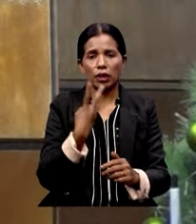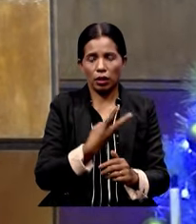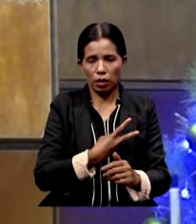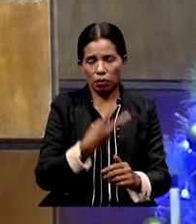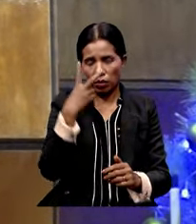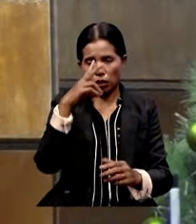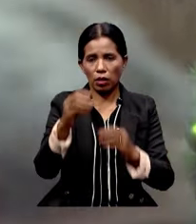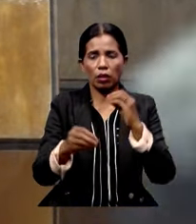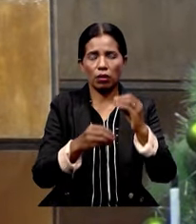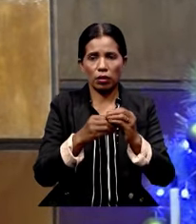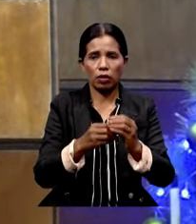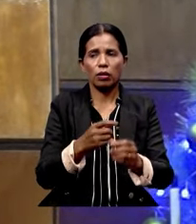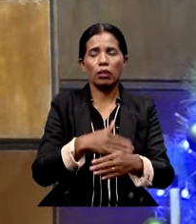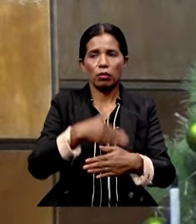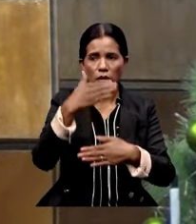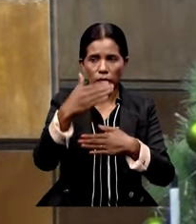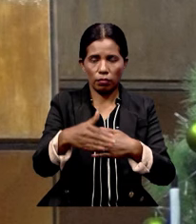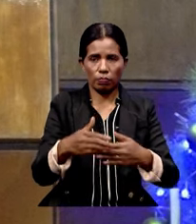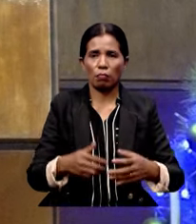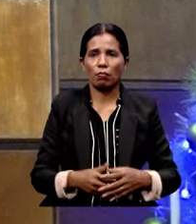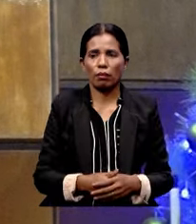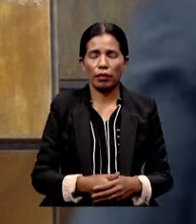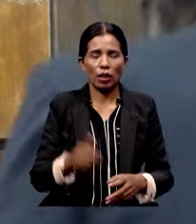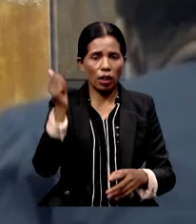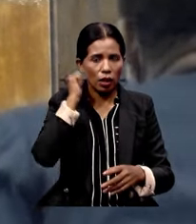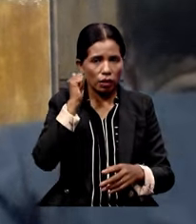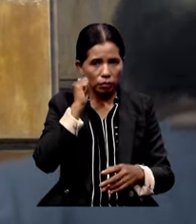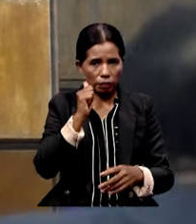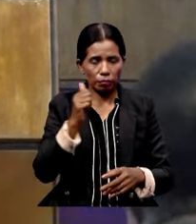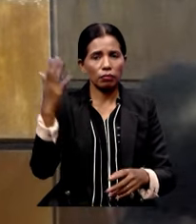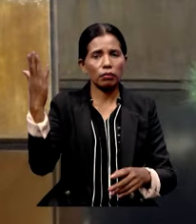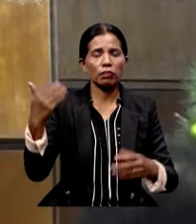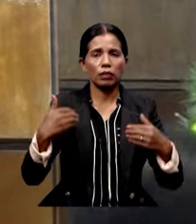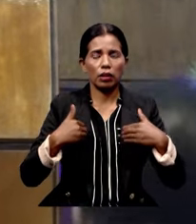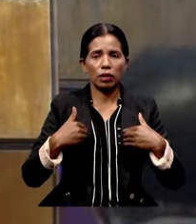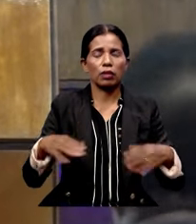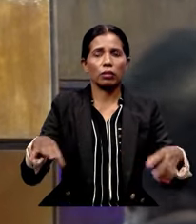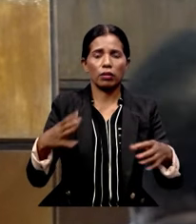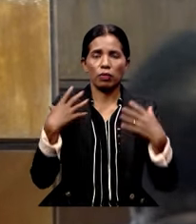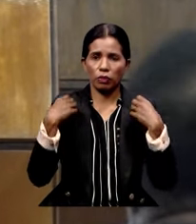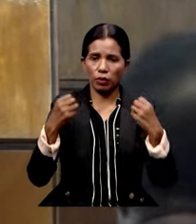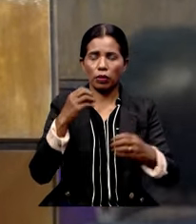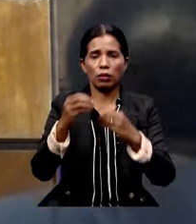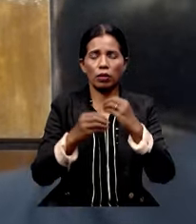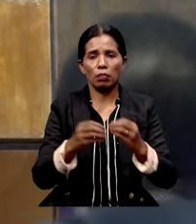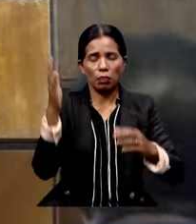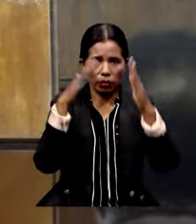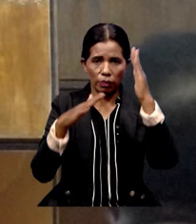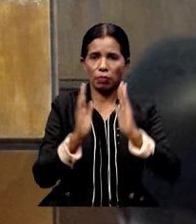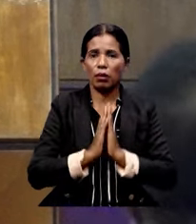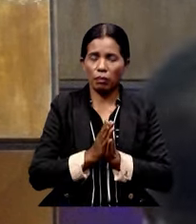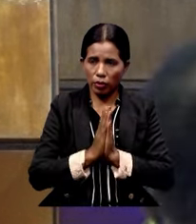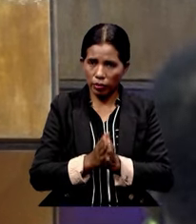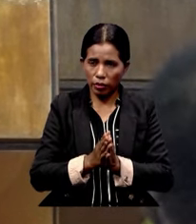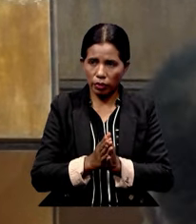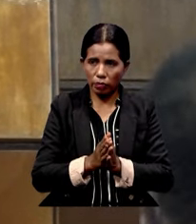acompanha que leu o teu na tua irmã e Ásia, nihamos posição ida forte com a situação do Myanmar, né? O pai